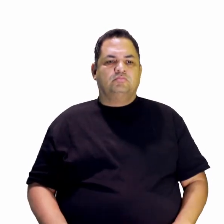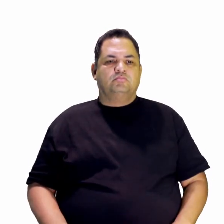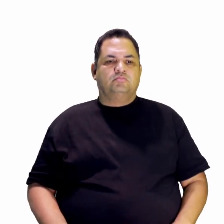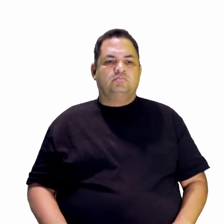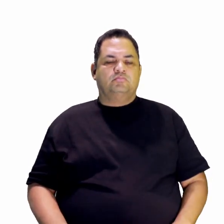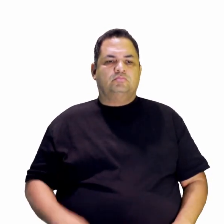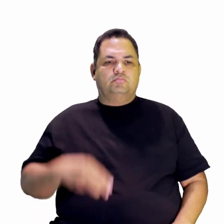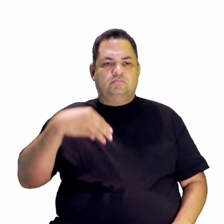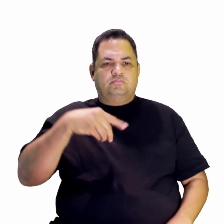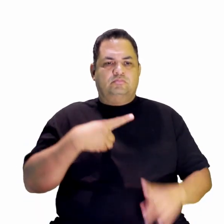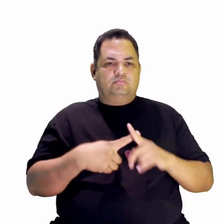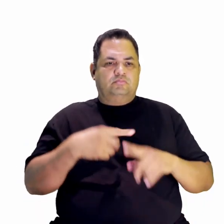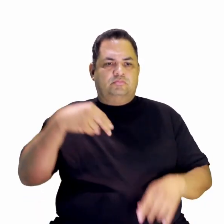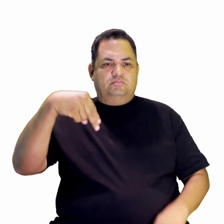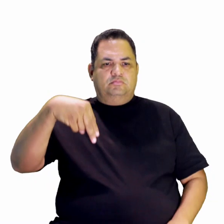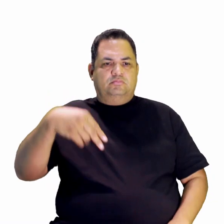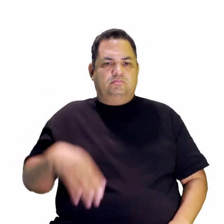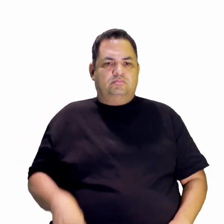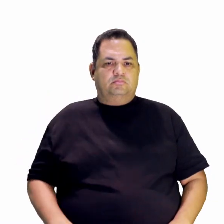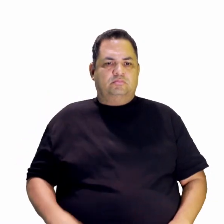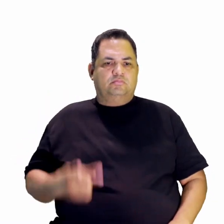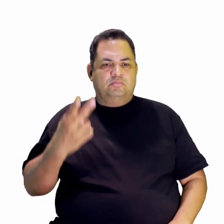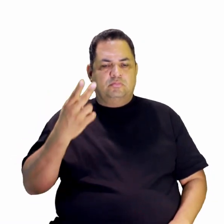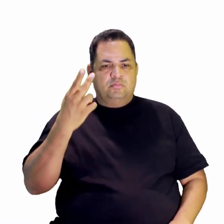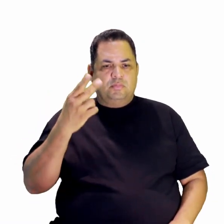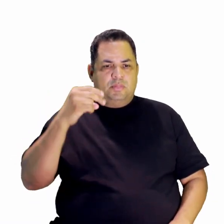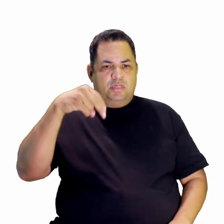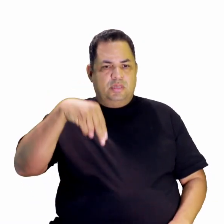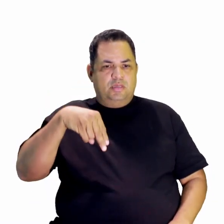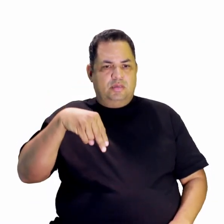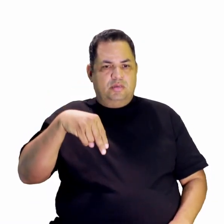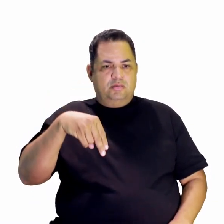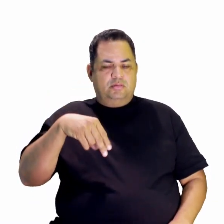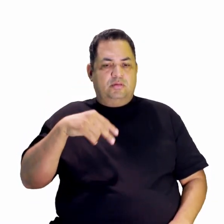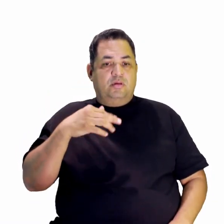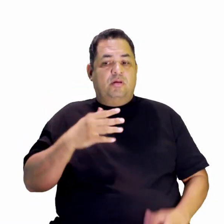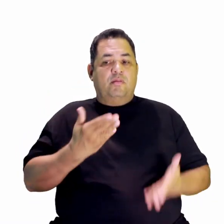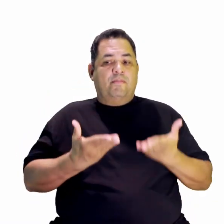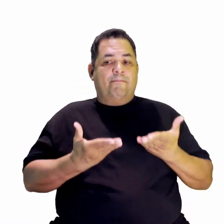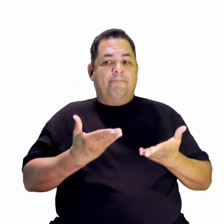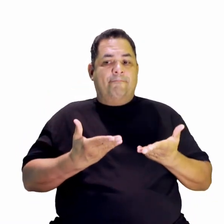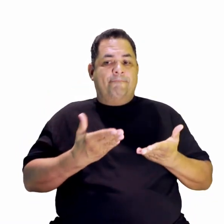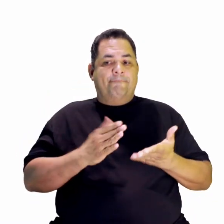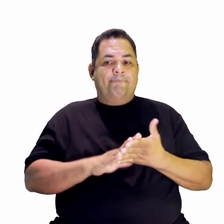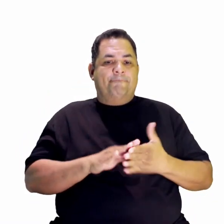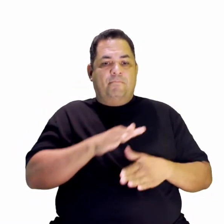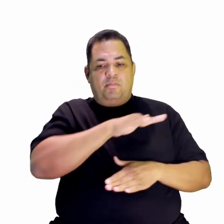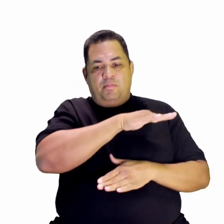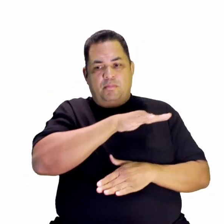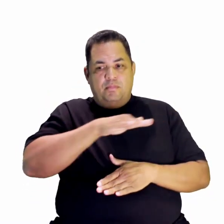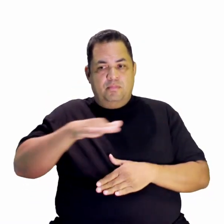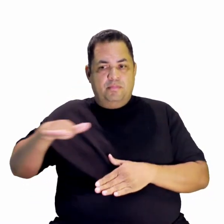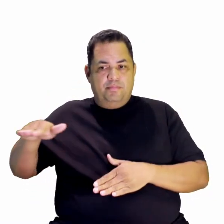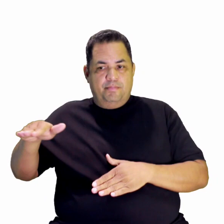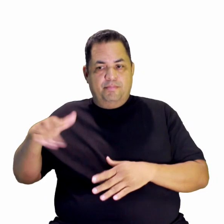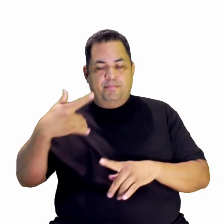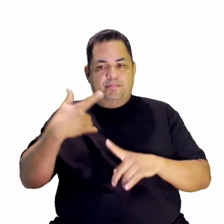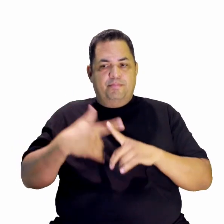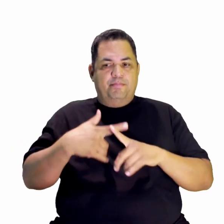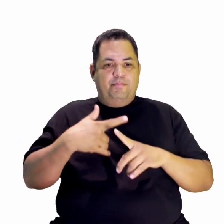Mi vezes N. A normal é igual ao peso, porque está num plano horizontal, só por